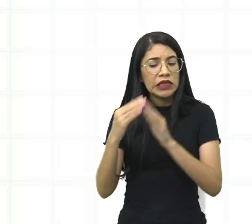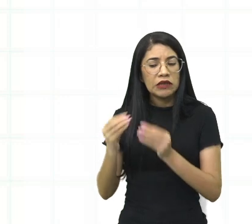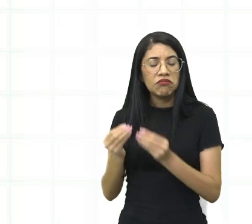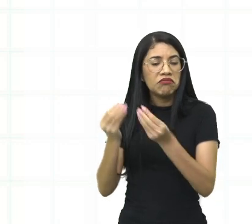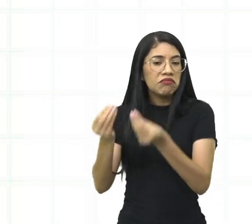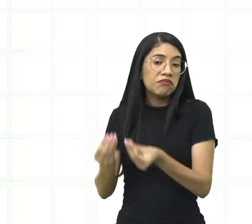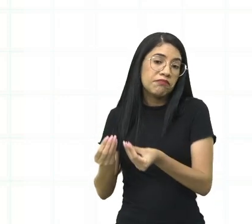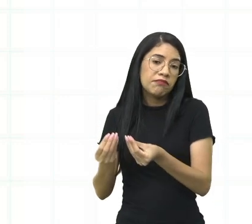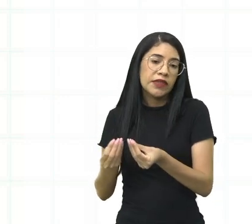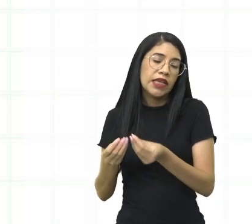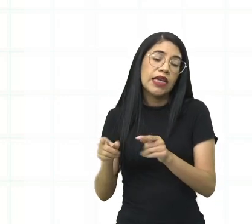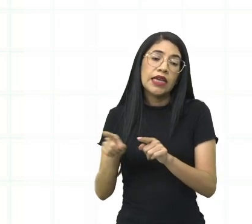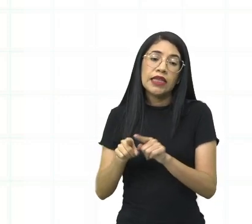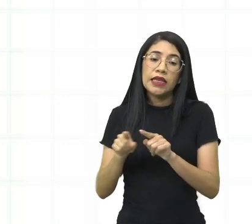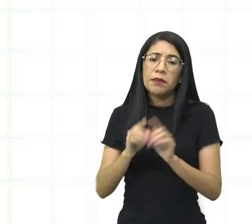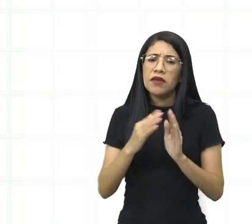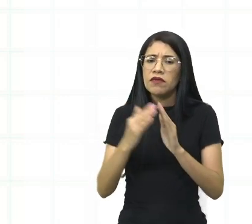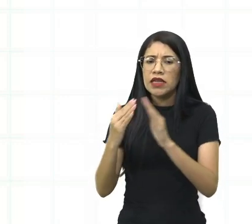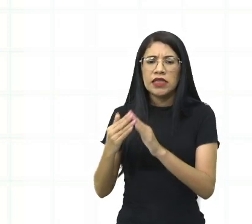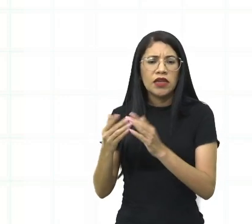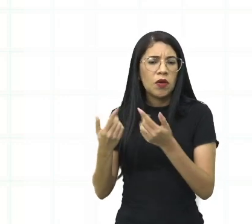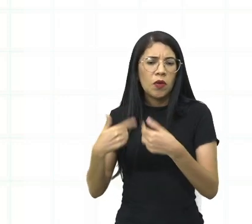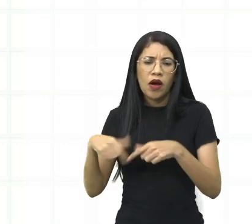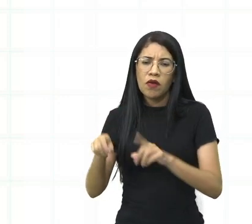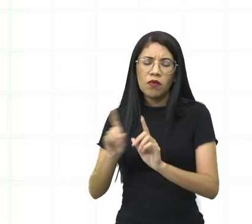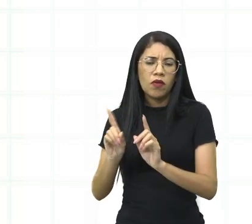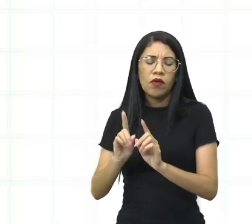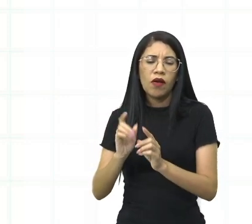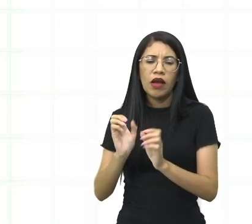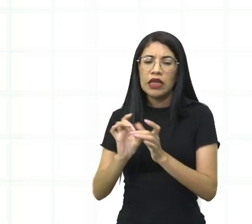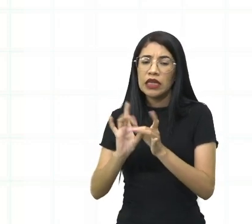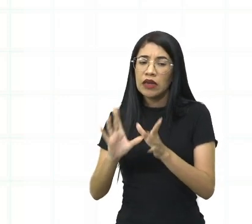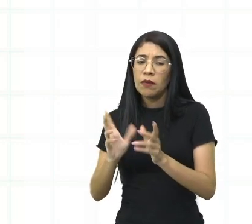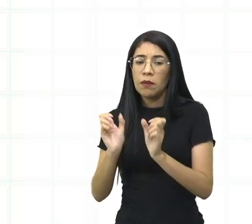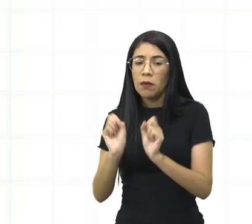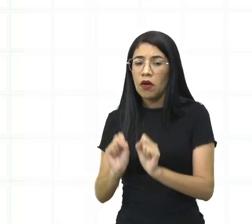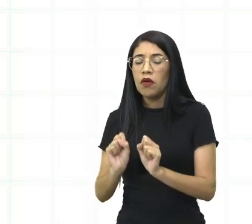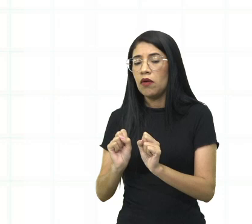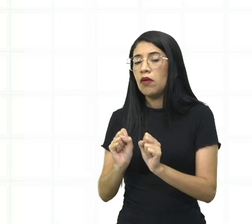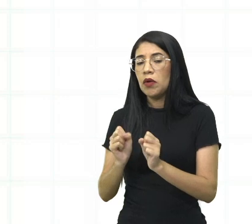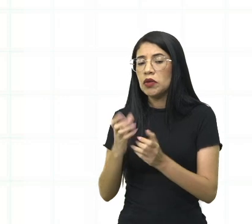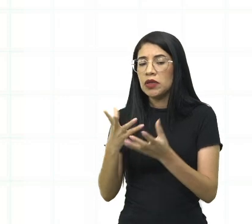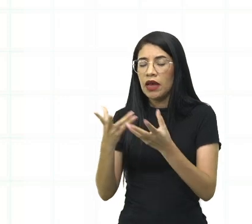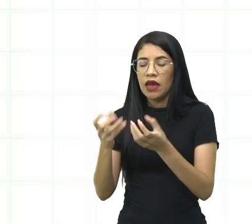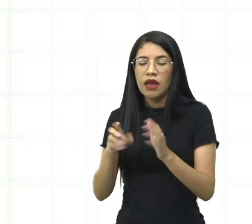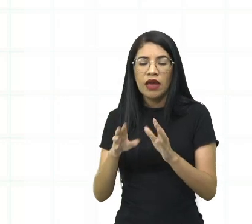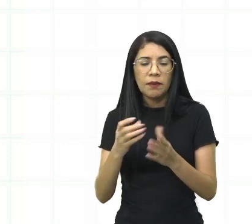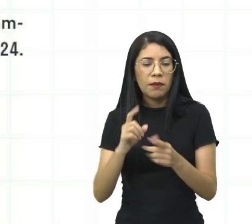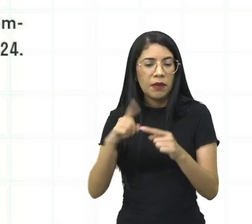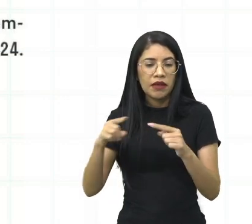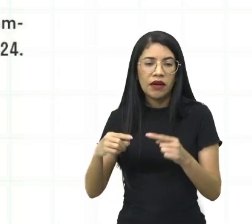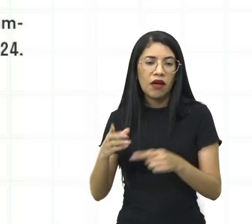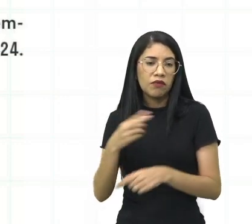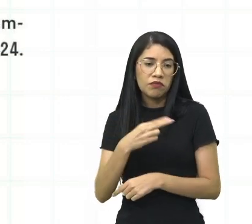vizinho. E outra, vizinho nenhum tem autorização para receber mercadorias em meu nome.